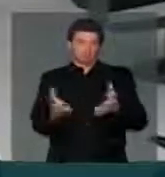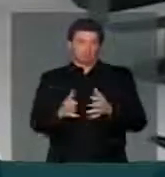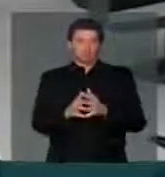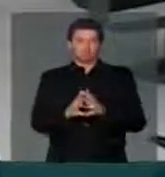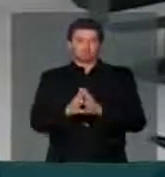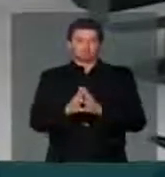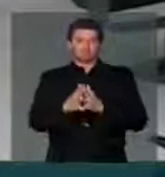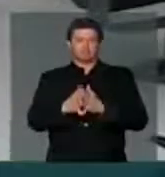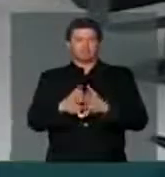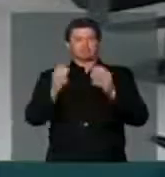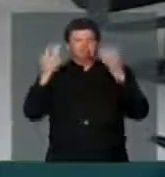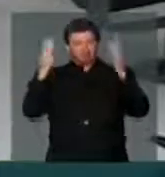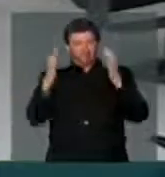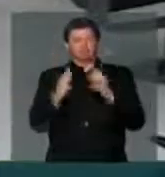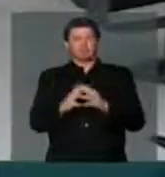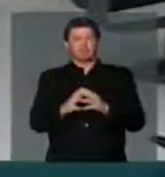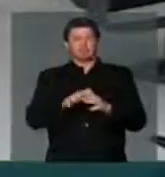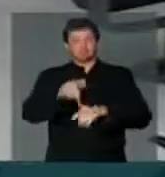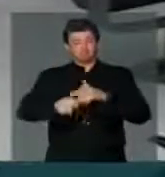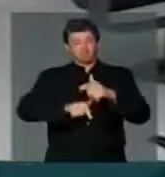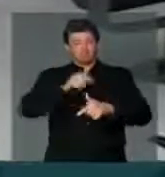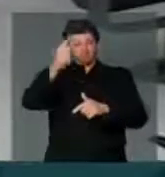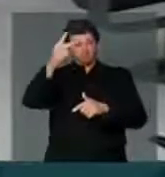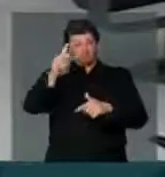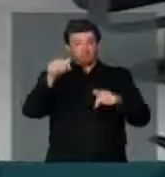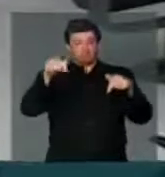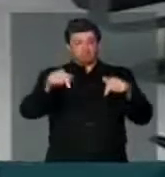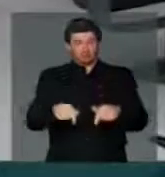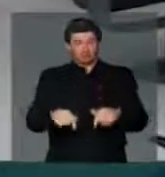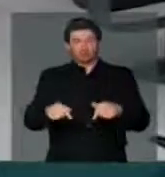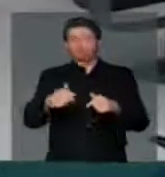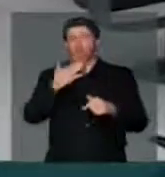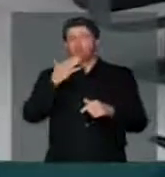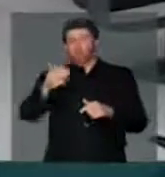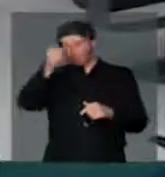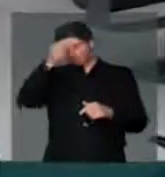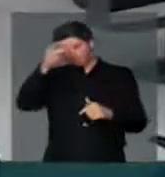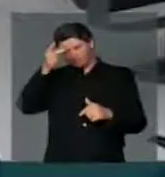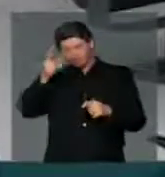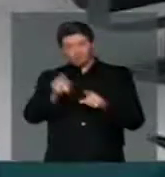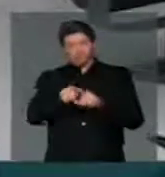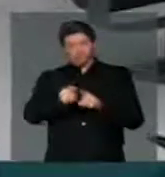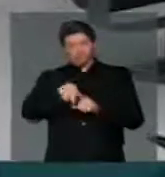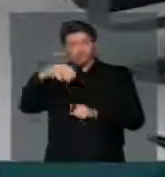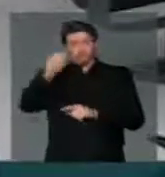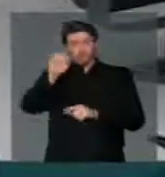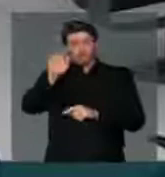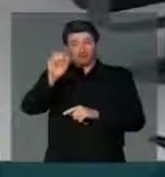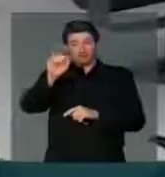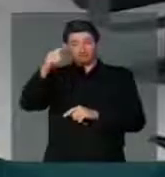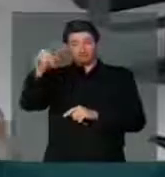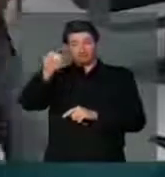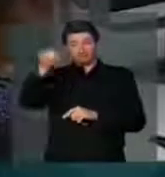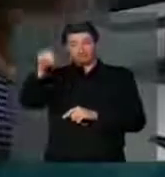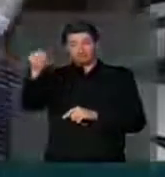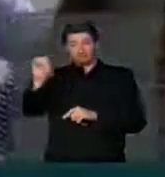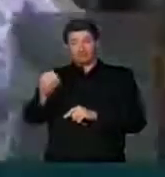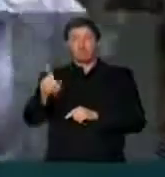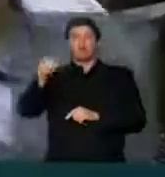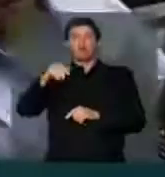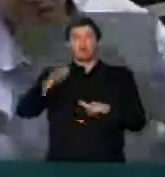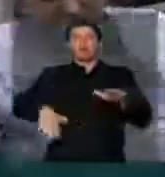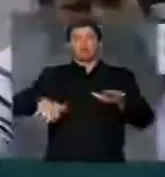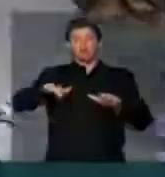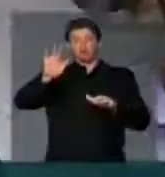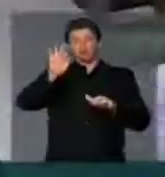Congresso. Parabenizar pelo seu trabalho à frente da Prefeitura de Mata de São João, na belíssima Praia do Forte,